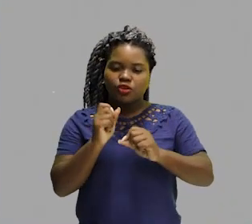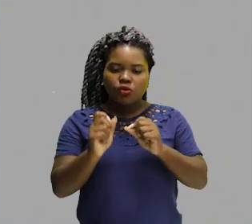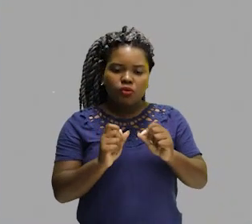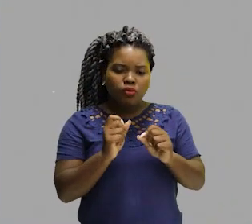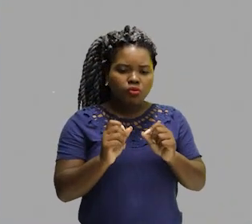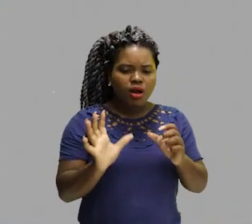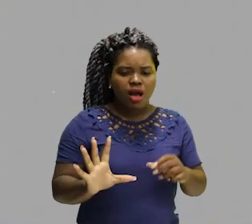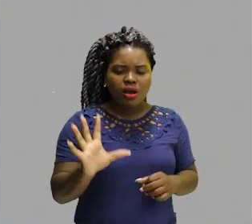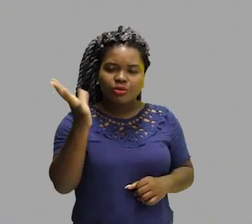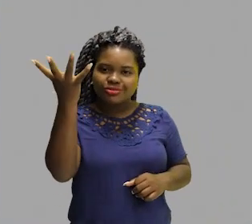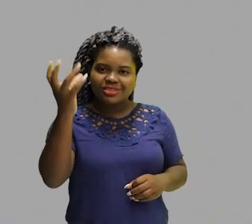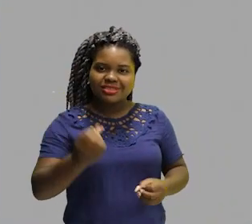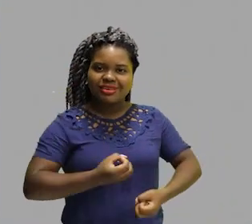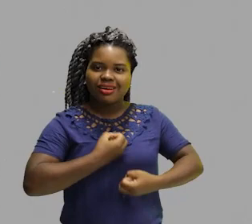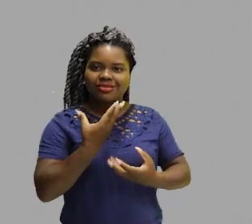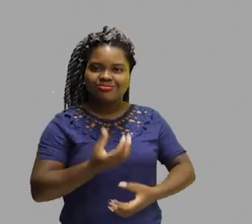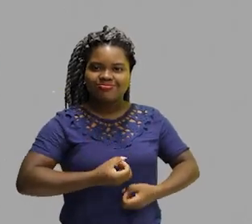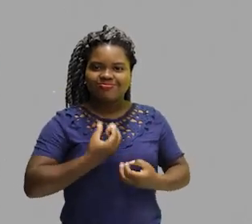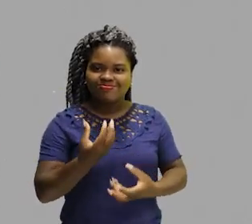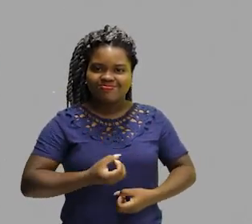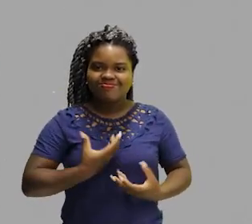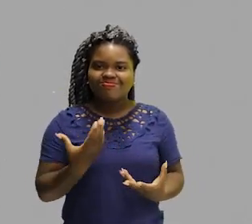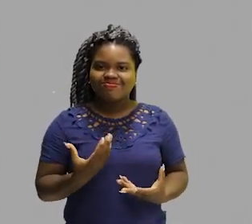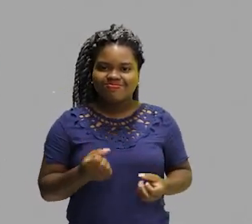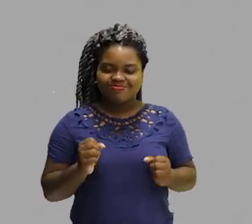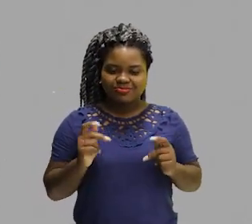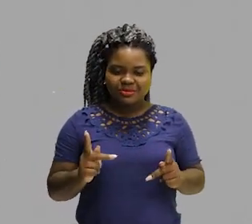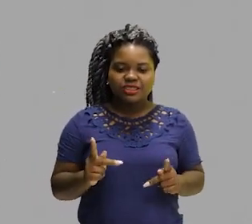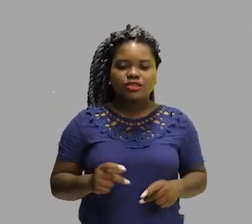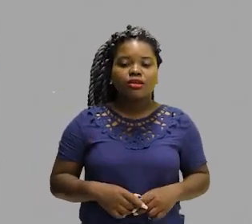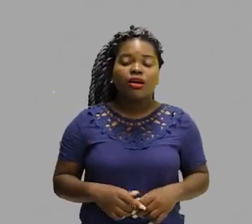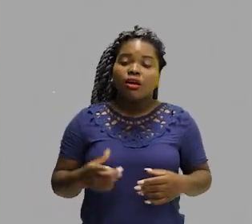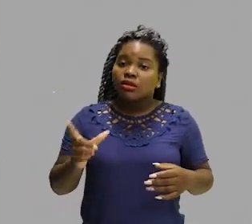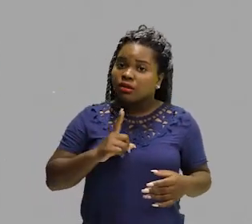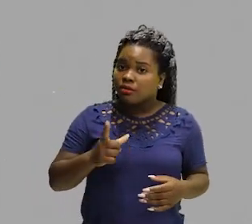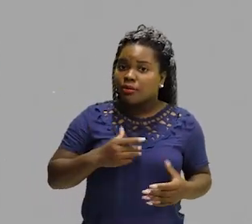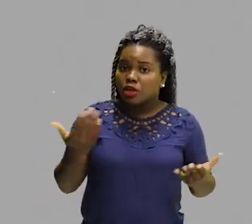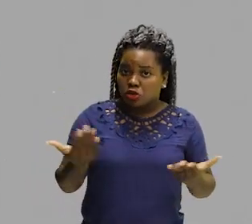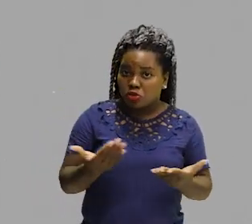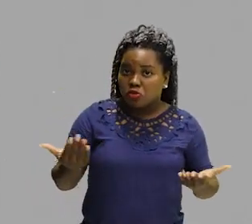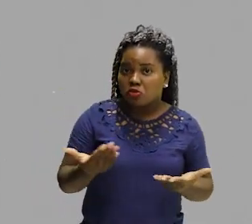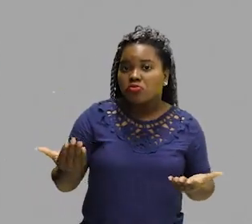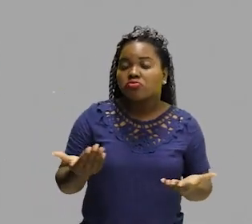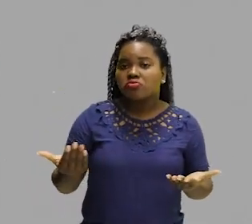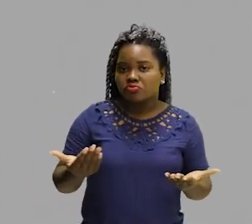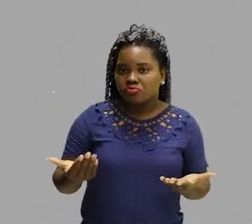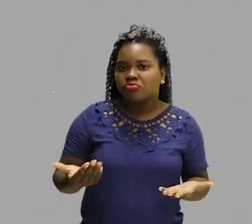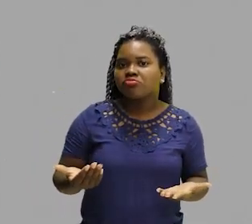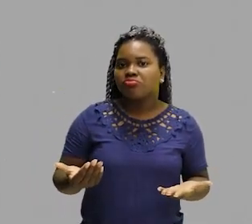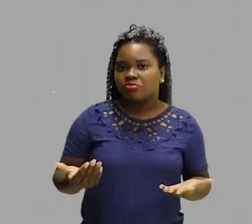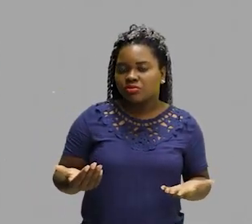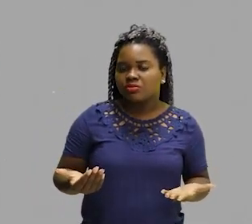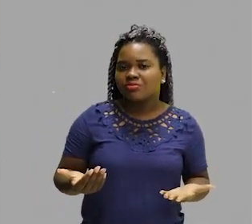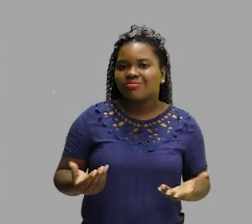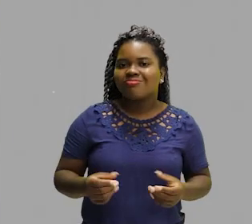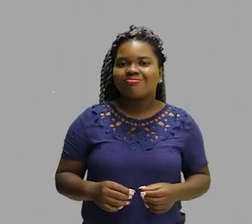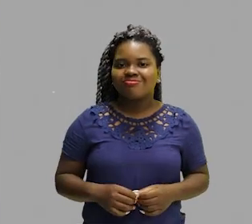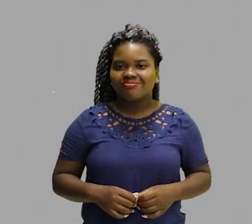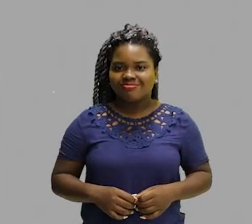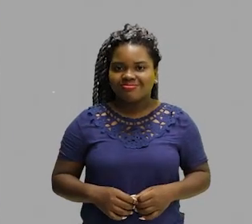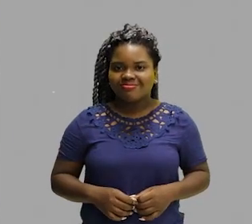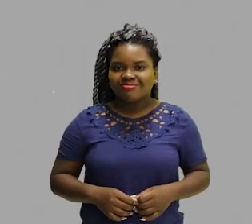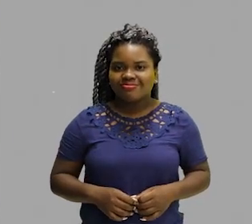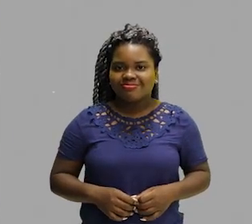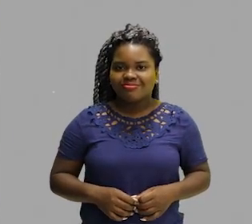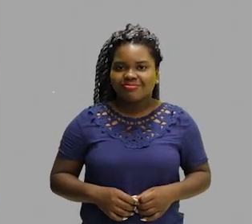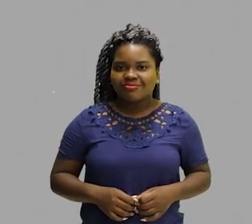artístico e a cultura durante diversos reinados. Isso também nos dias de hoje. Poesia social, já falei também em aulas anteriores. Aliás, não